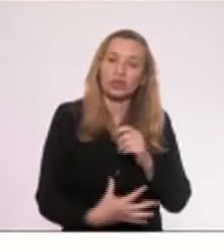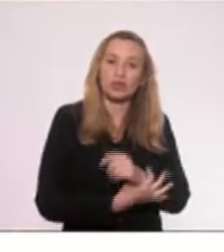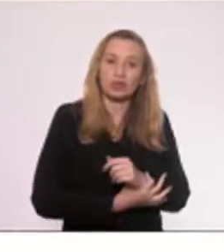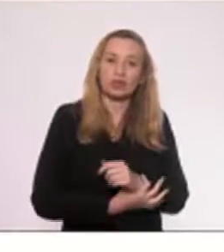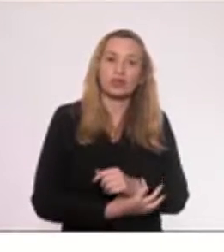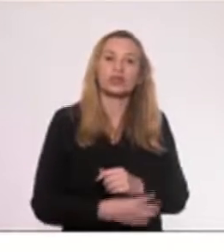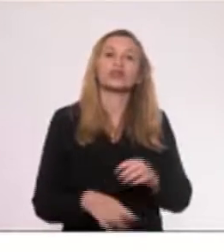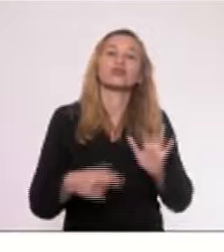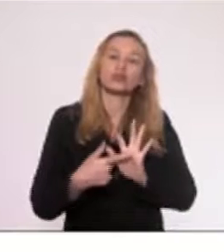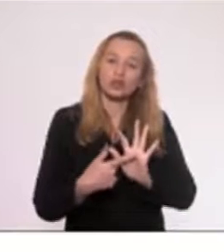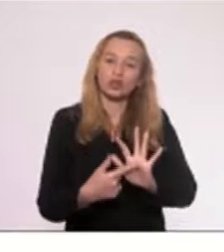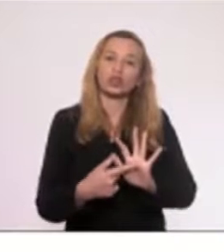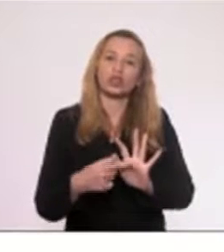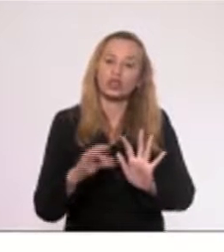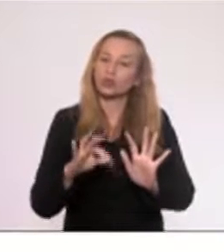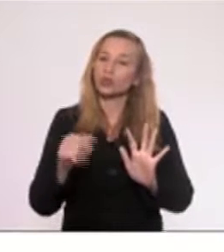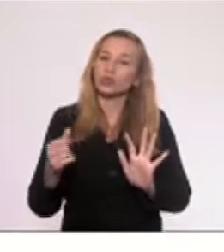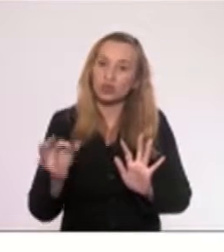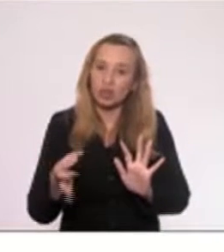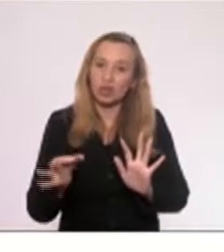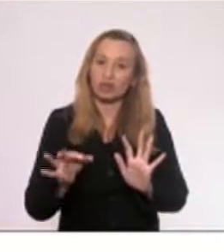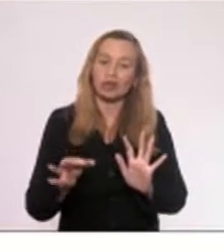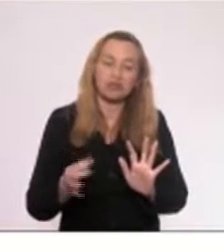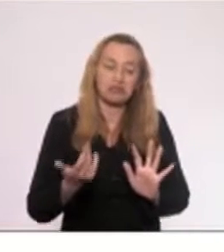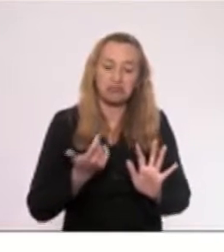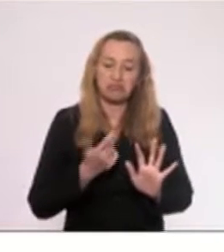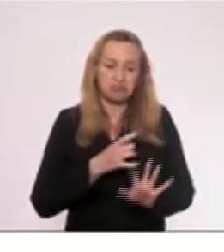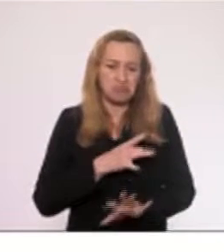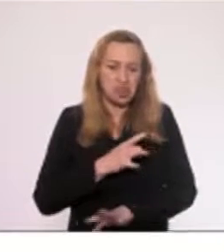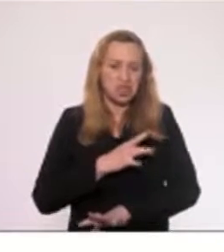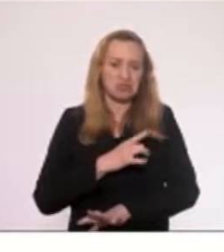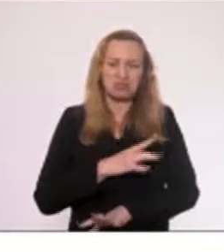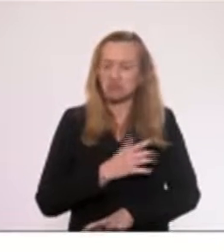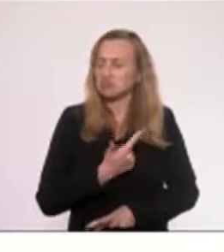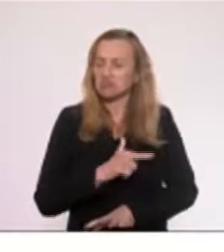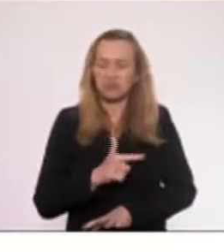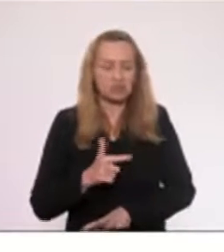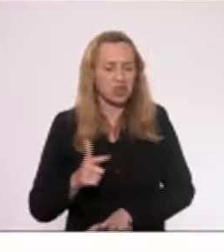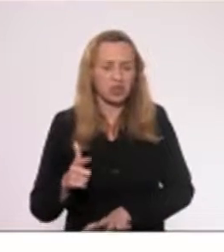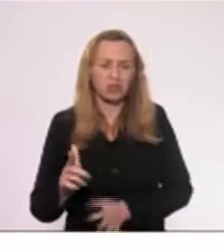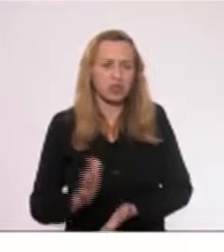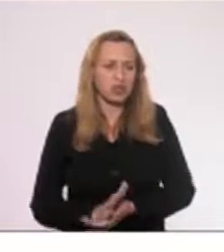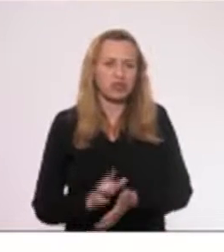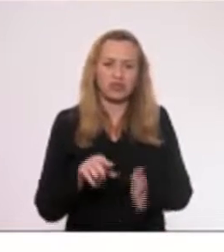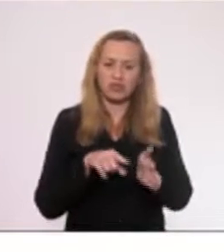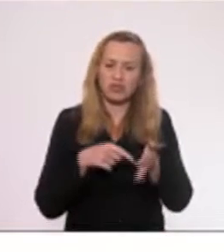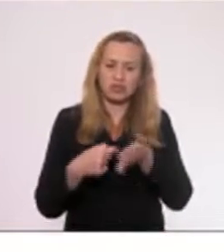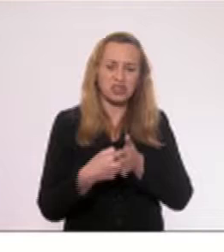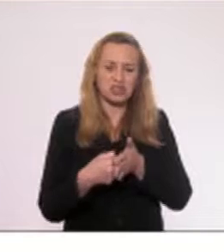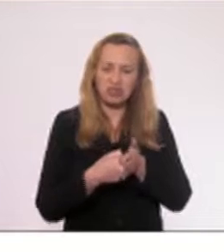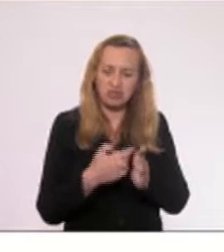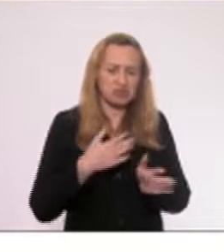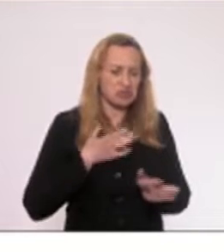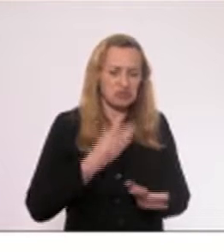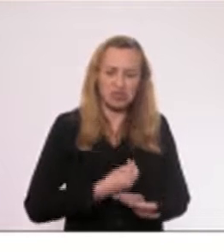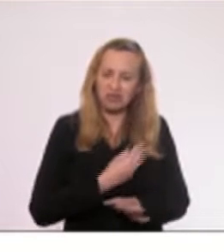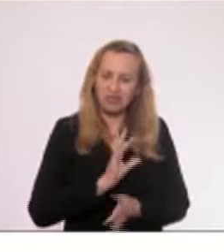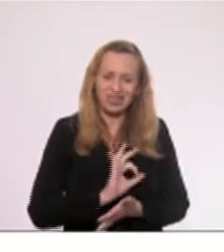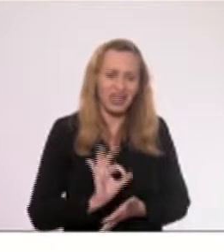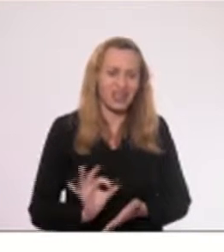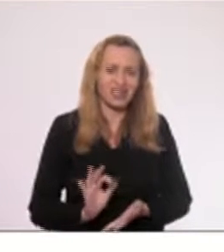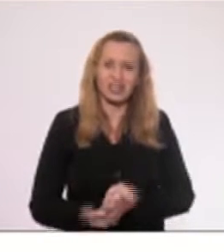da transparência. Quero dizer que não temo nenhum tipo de investigação, tampouco